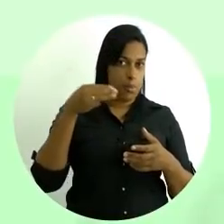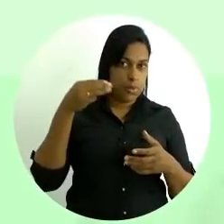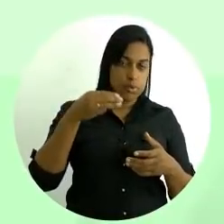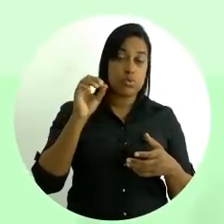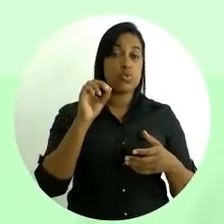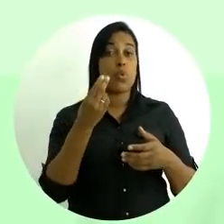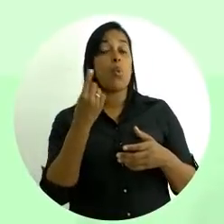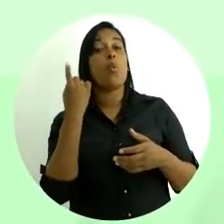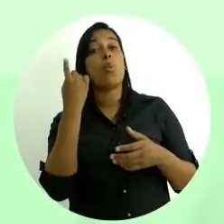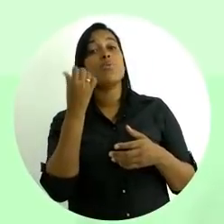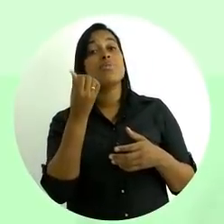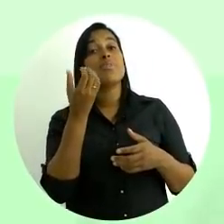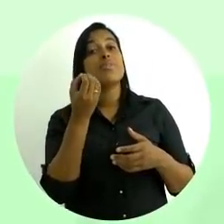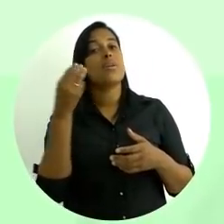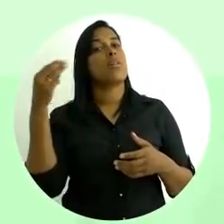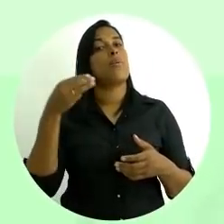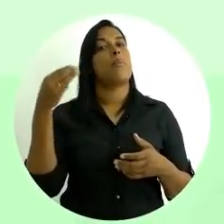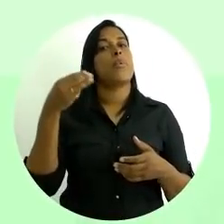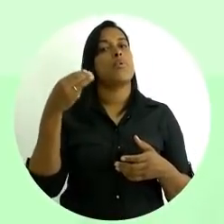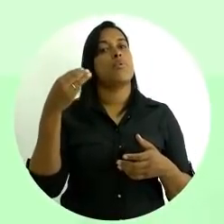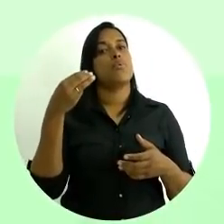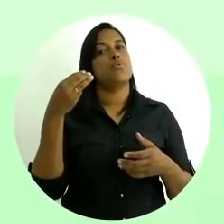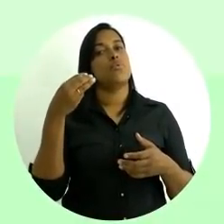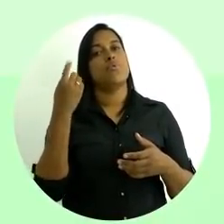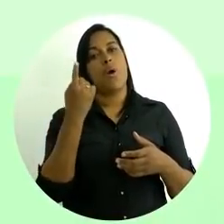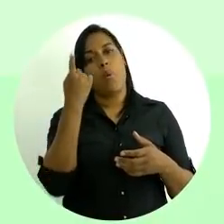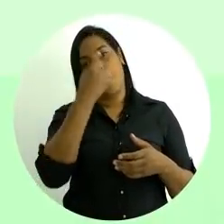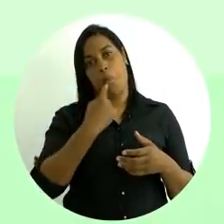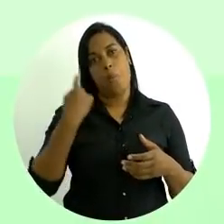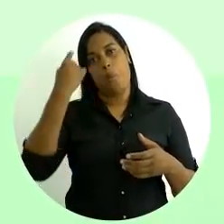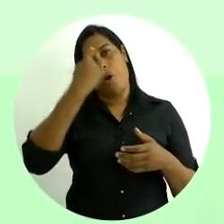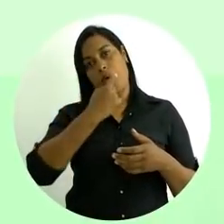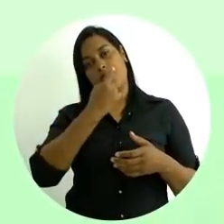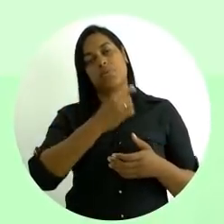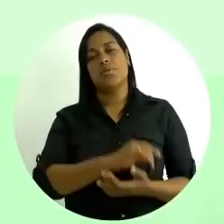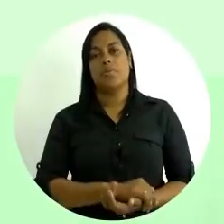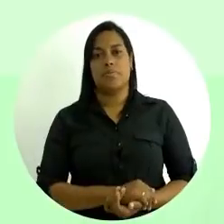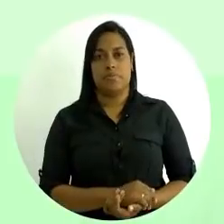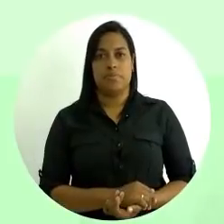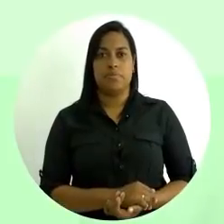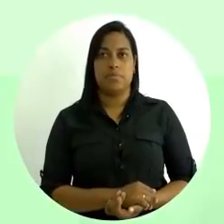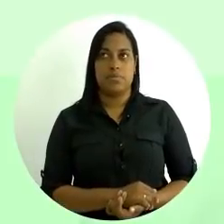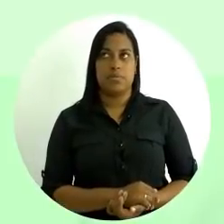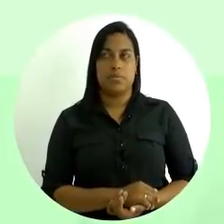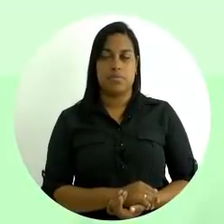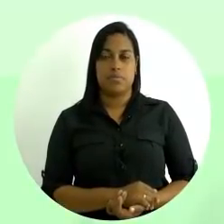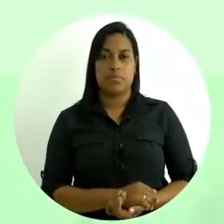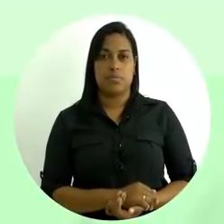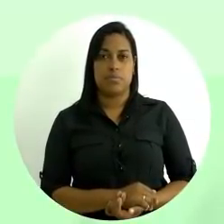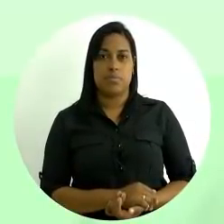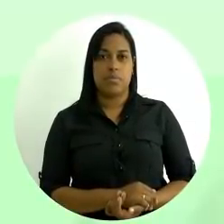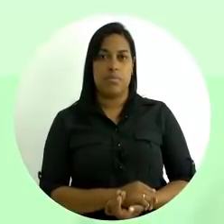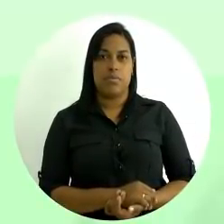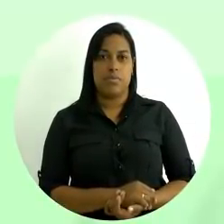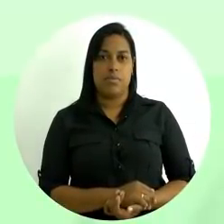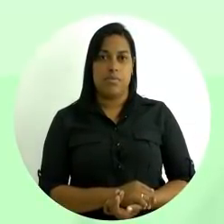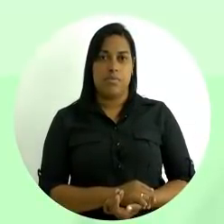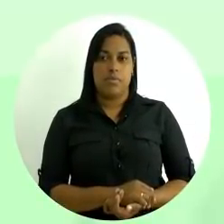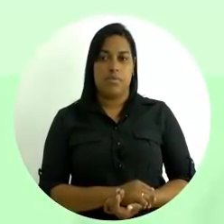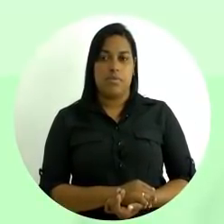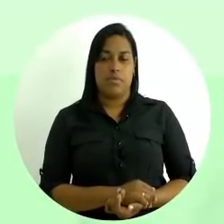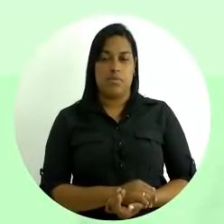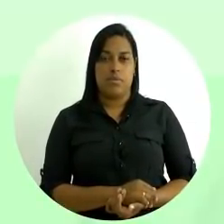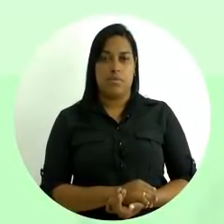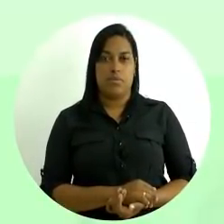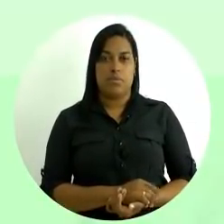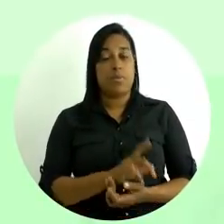50 minutos de duração ou com 60 minutos de duração, correspondendo à hora comum, tá? Mas isso aí depende